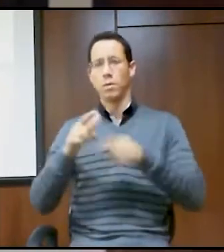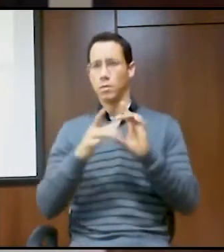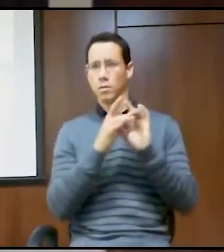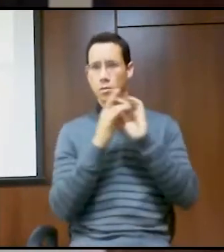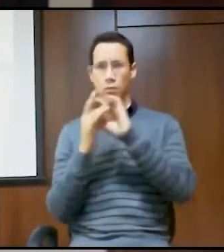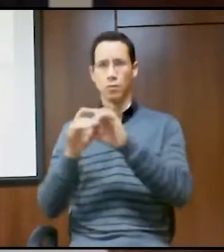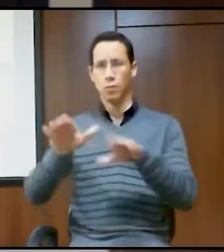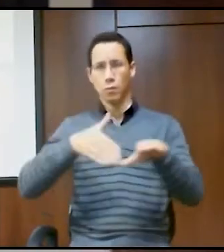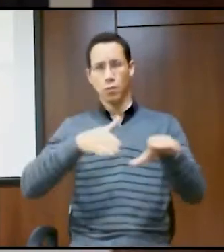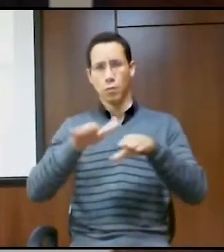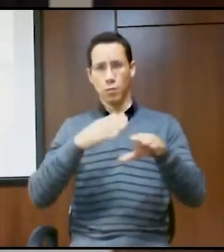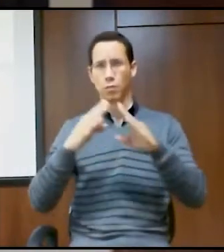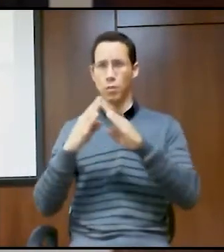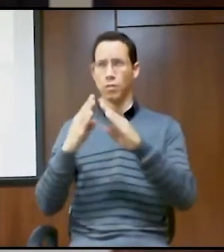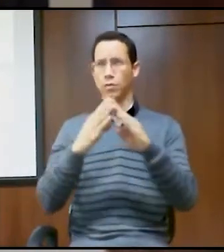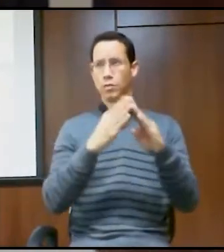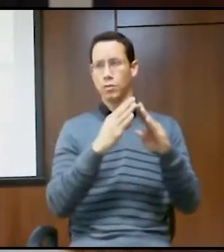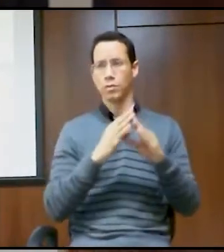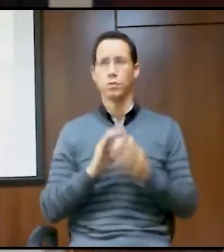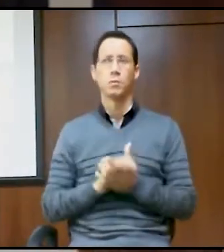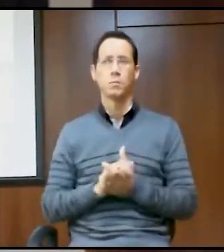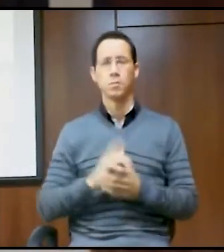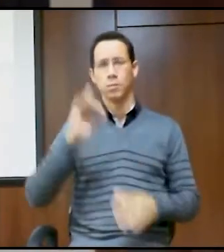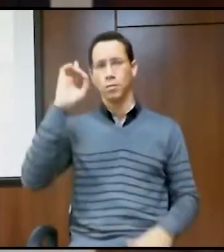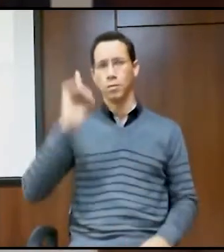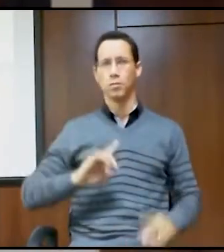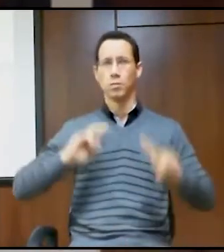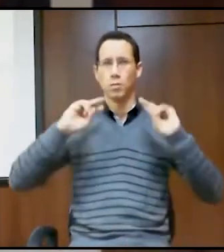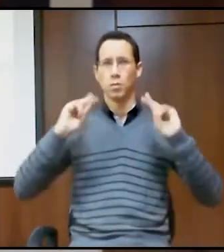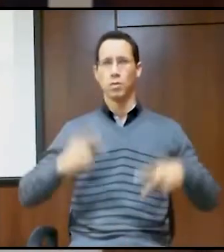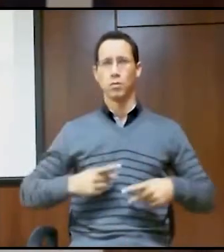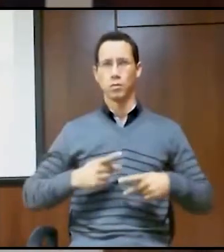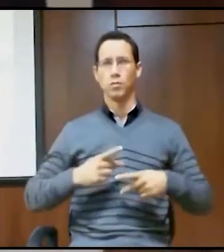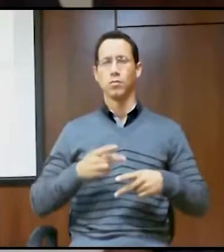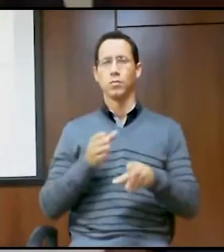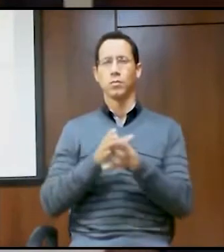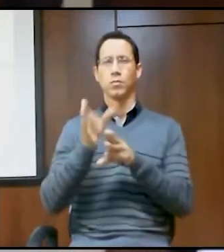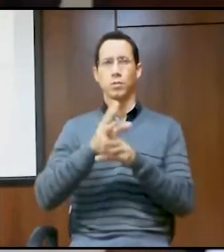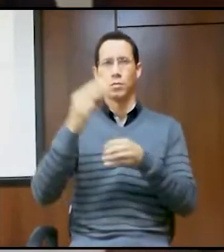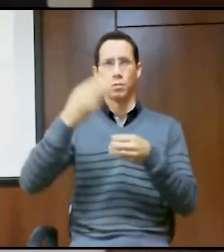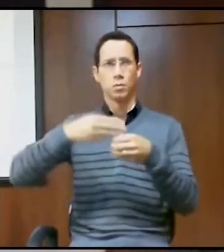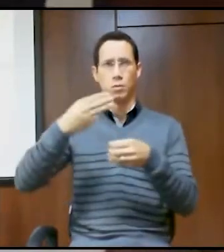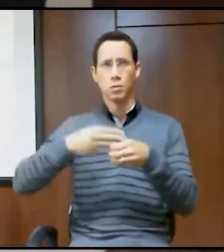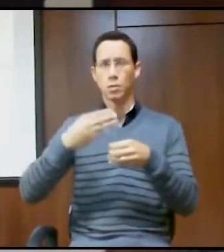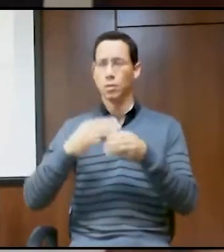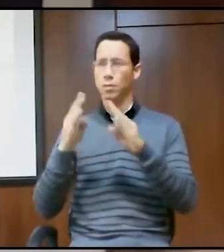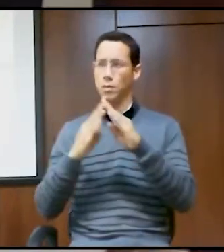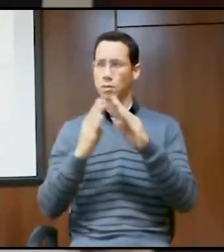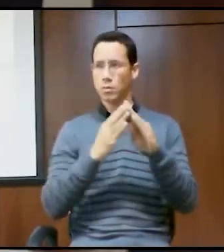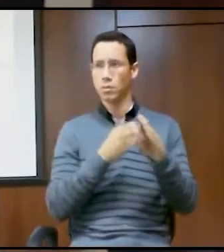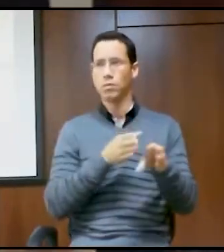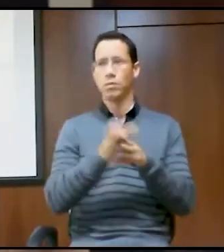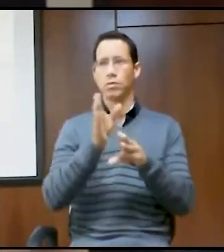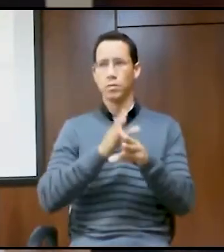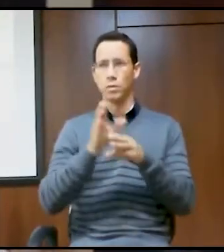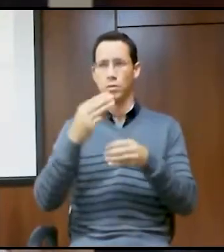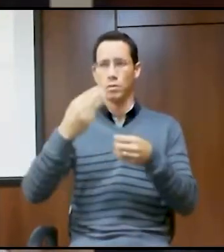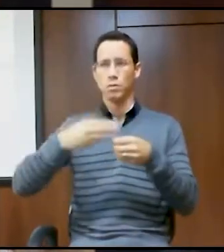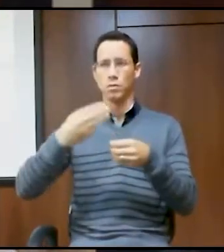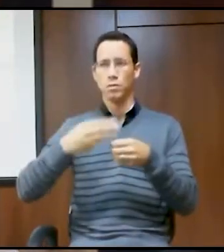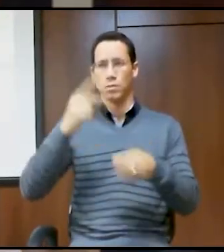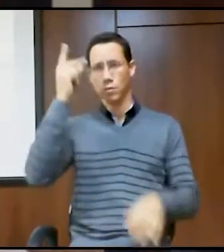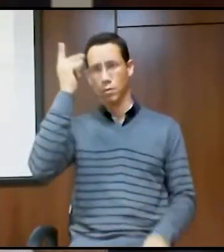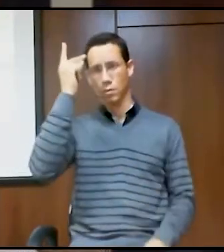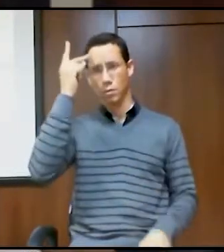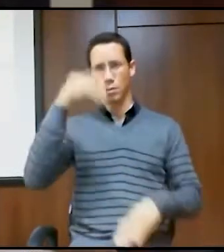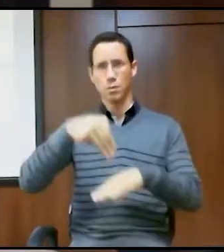Movimentos de Moradia e Centro das Garcias de Direitos Humanos, conselheiro municipal de habitação e conselheiro municipal de política urbana do município de São Paulo,